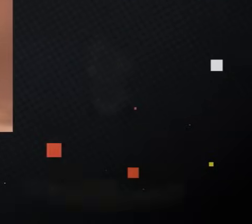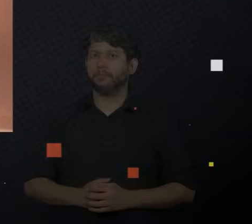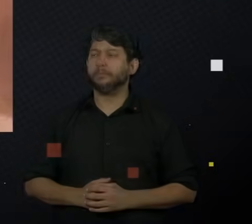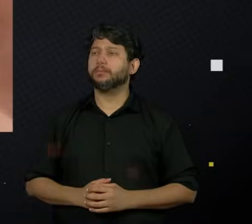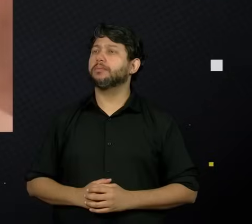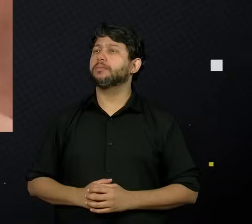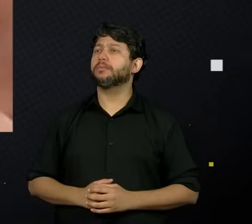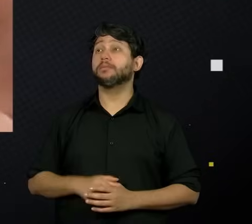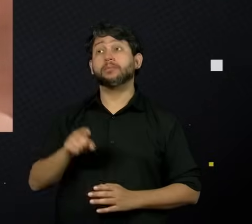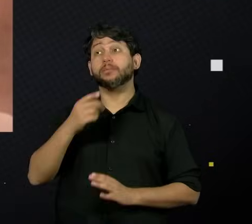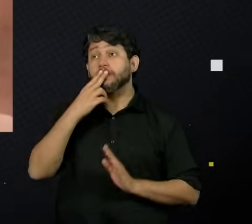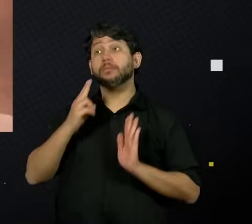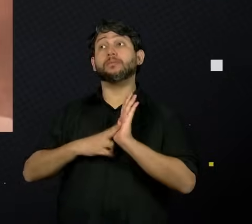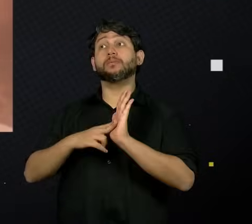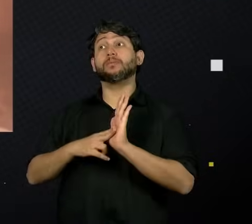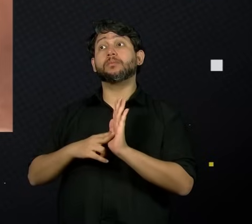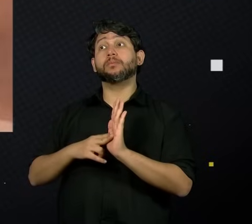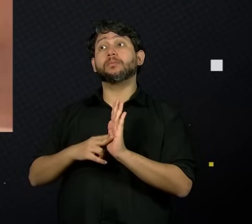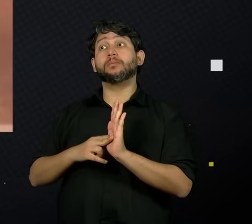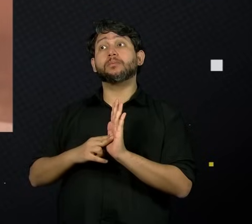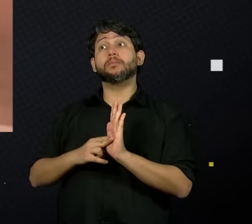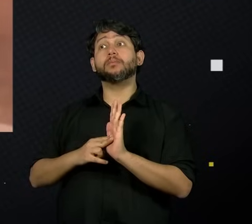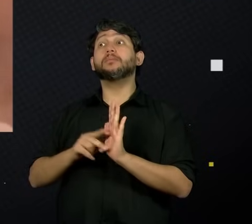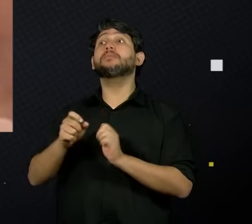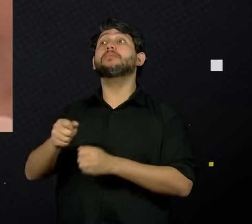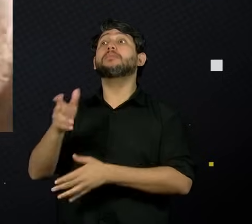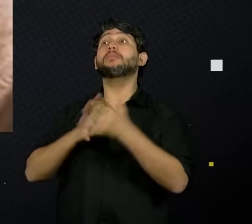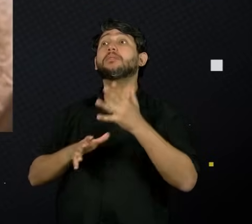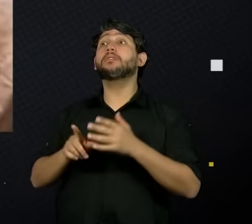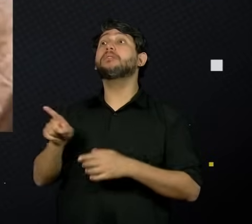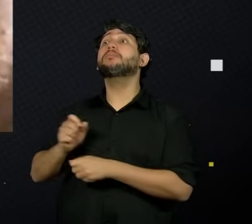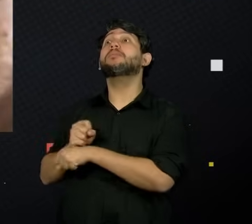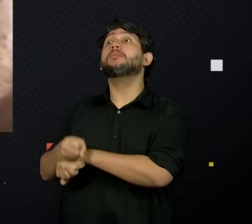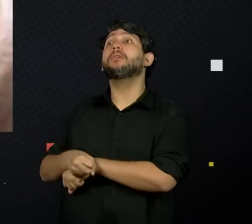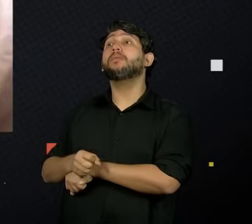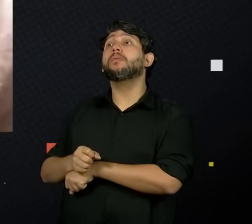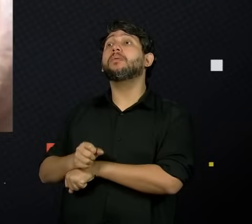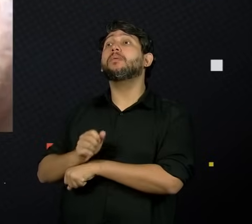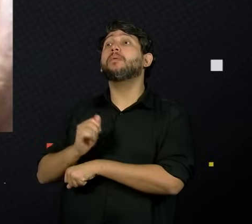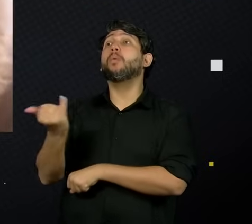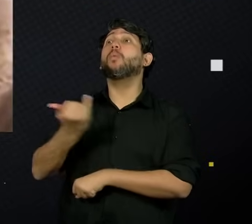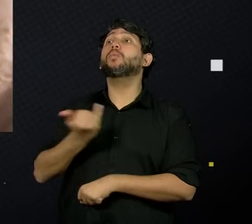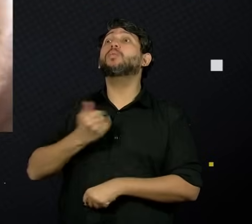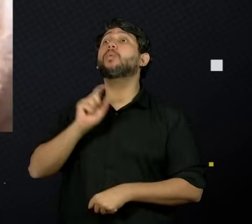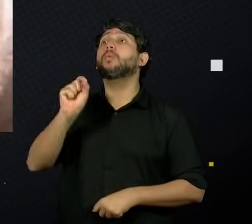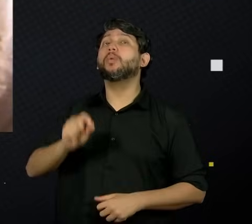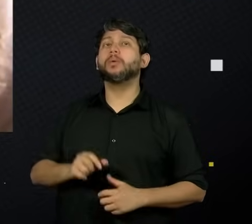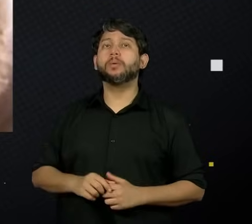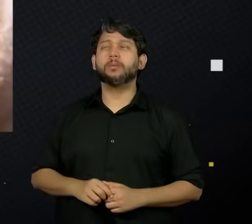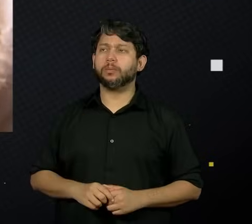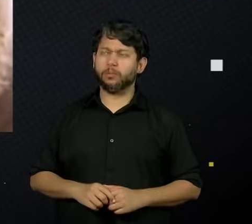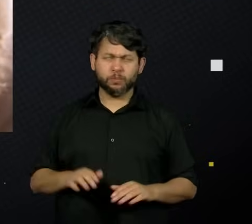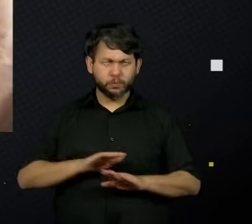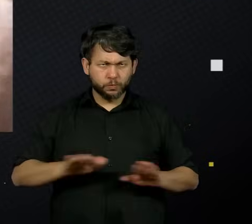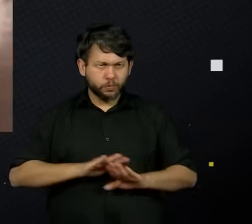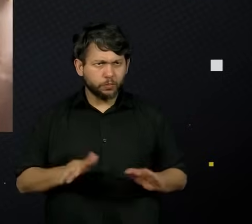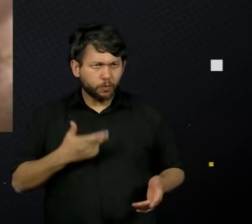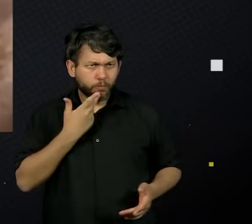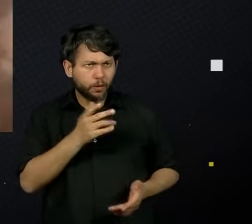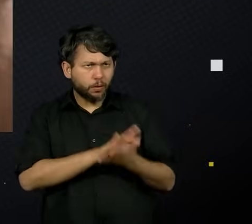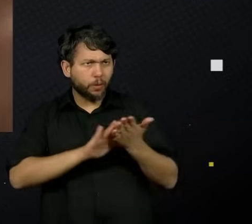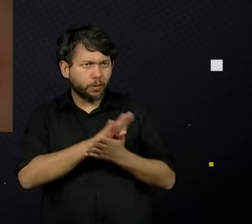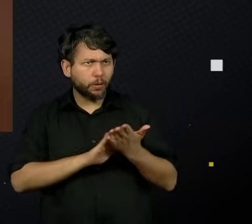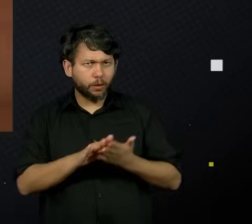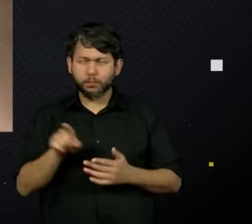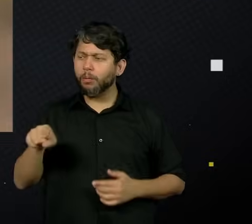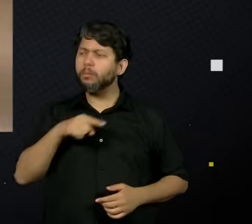Cumpra sua palavra, Chica. E diga o que o escravo contou. Se ele não tem mais nada para dizer, senhor contratador Felisberto, está mais morto